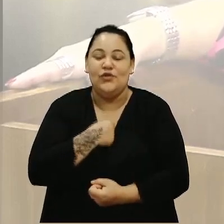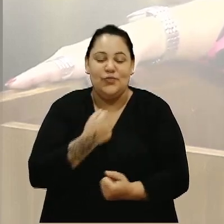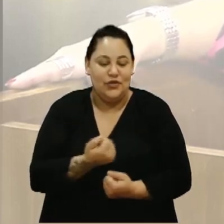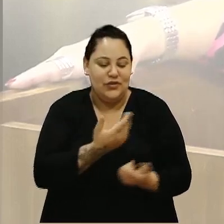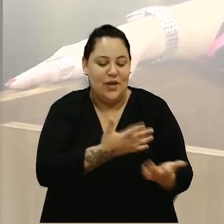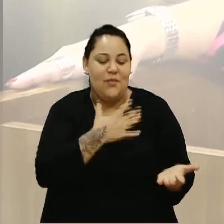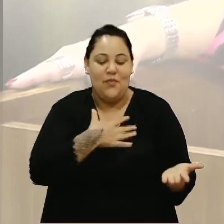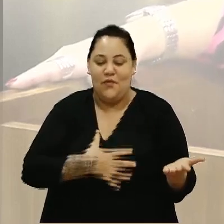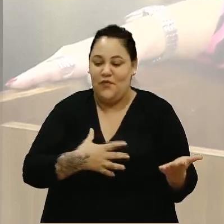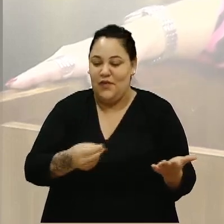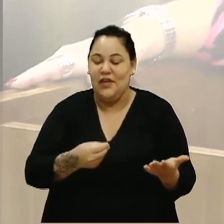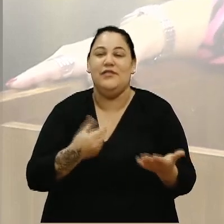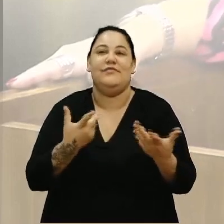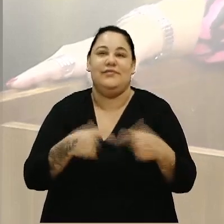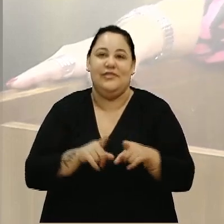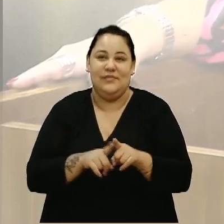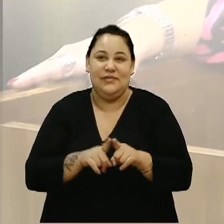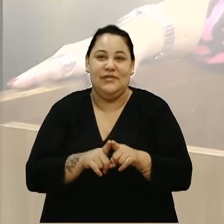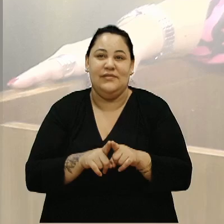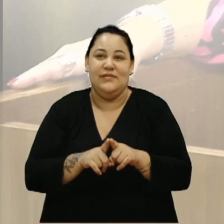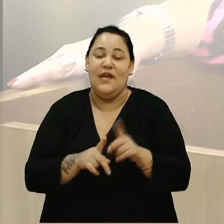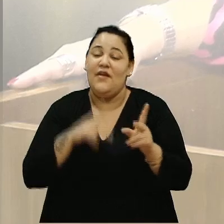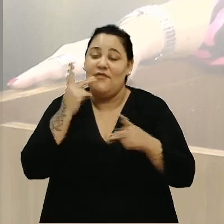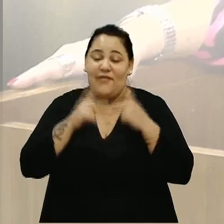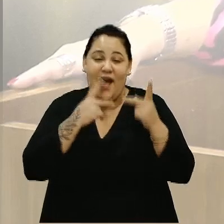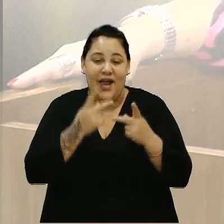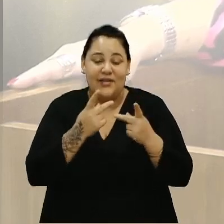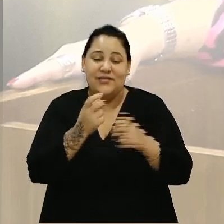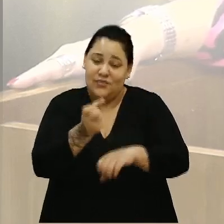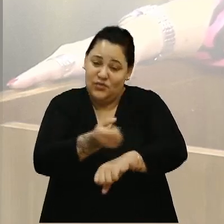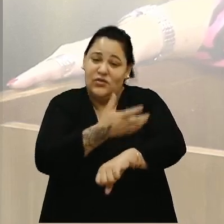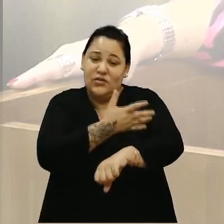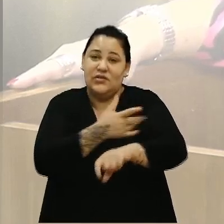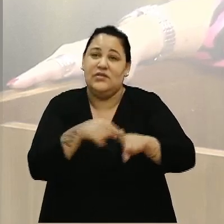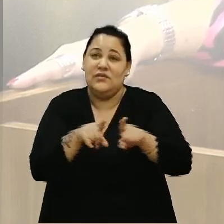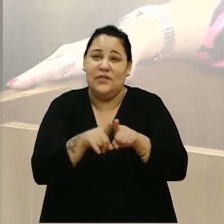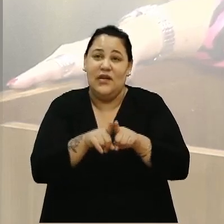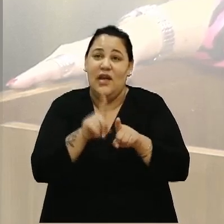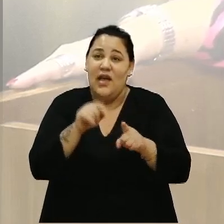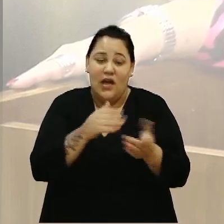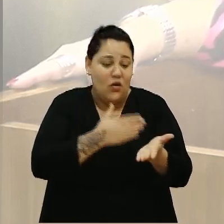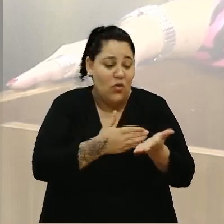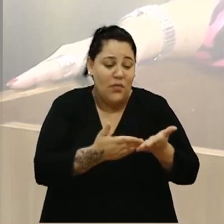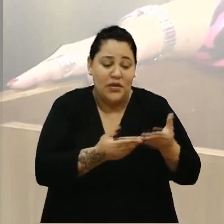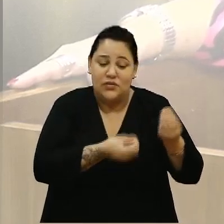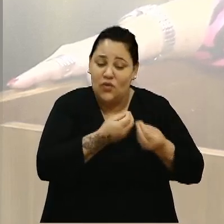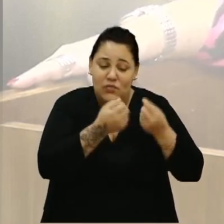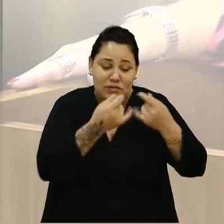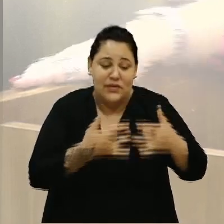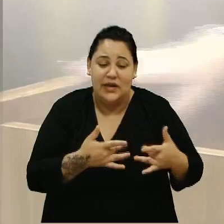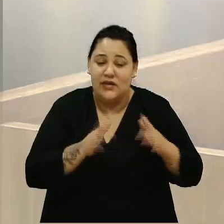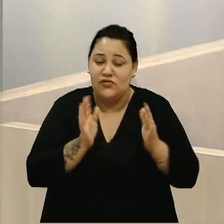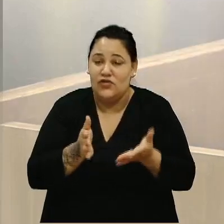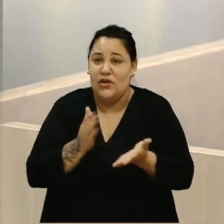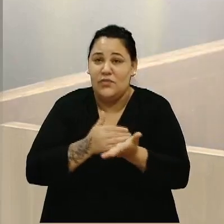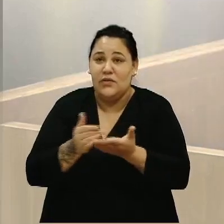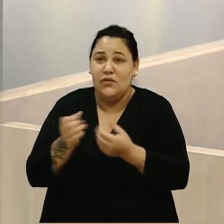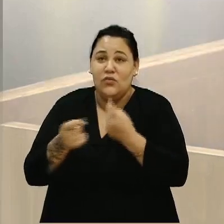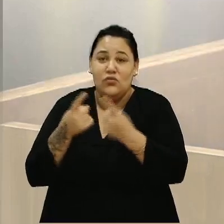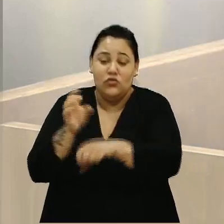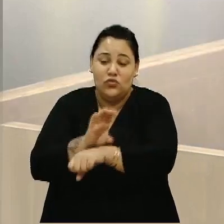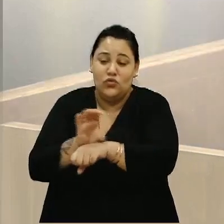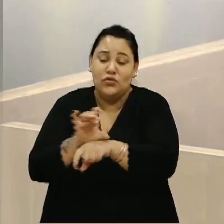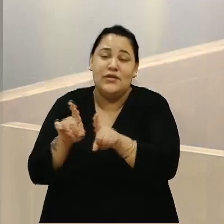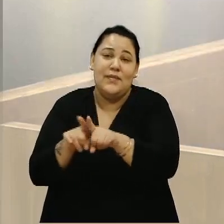para minha filha. Assim, depoimentos muito emocionantes. É o início, como eu falei, nós vamos começar com alguns cursos. E